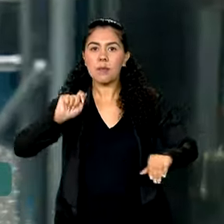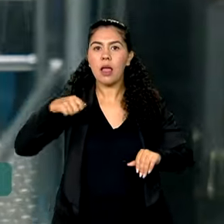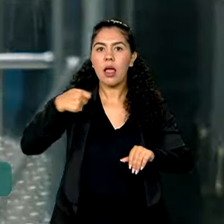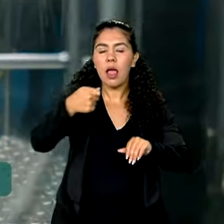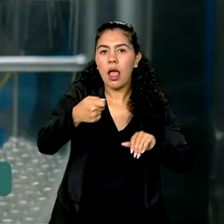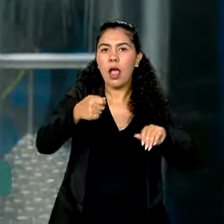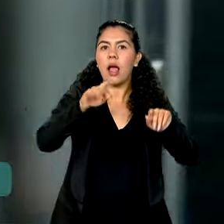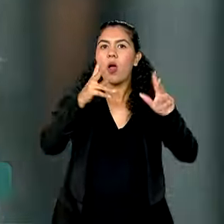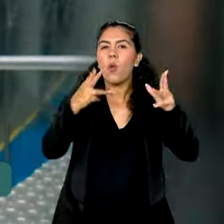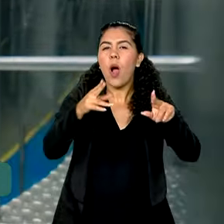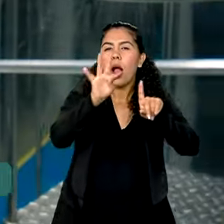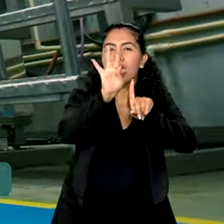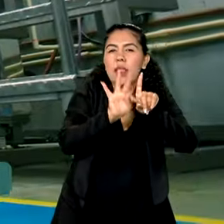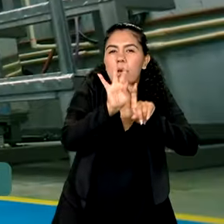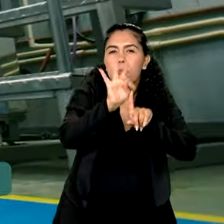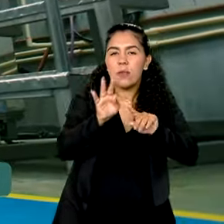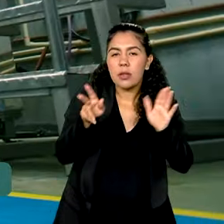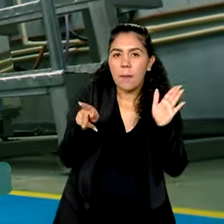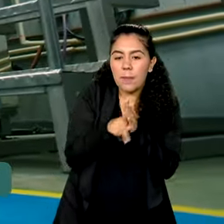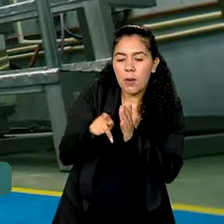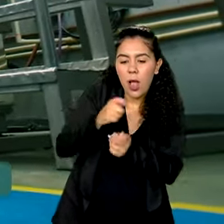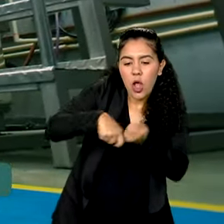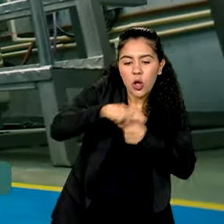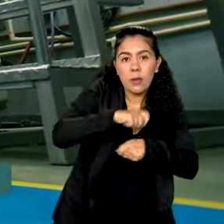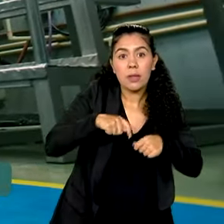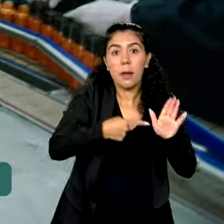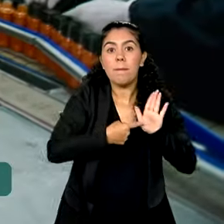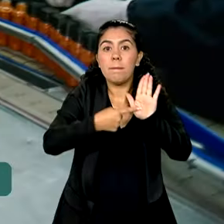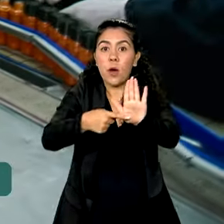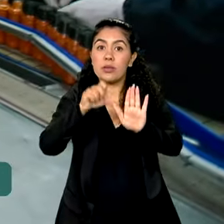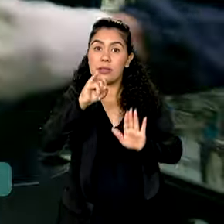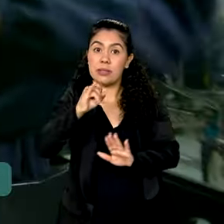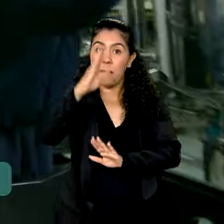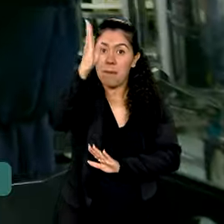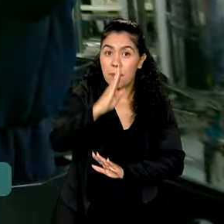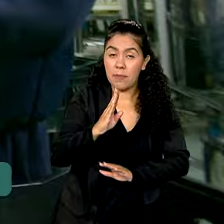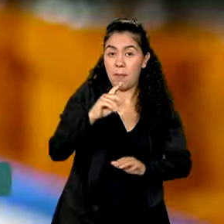se um país está em crescimento ou recessão.